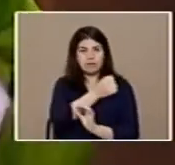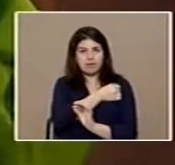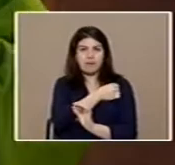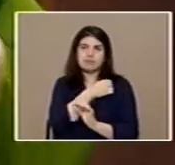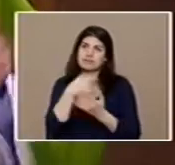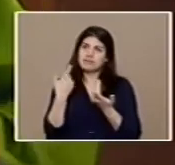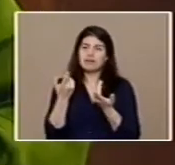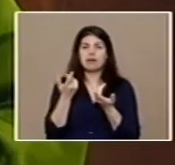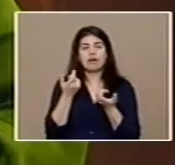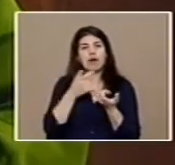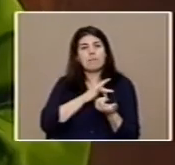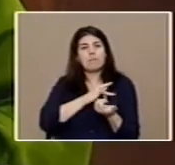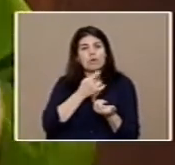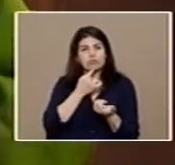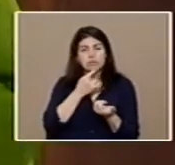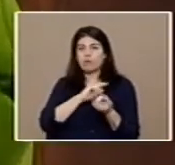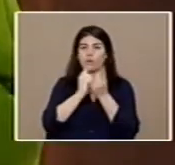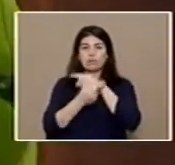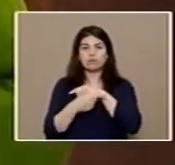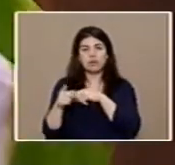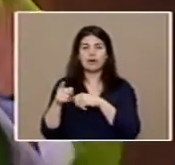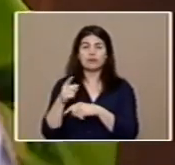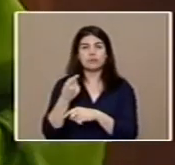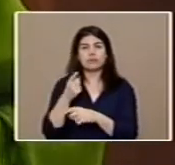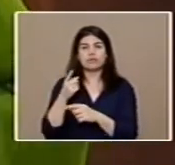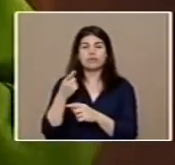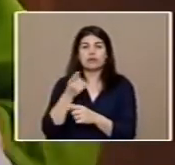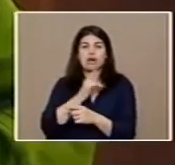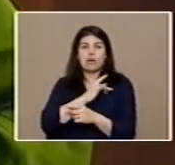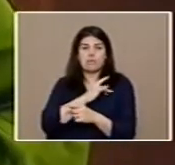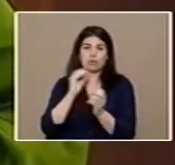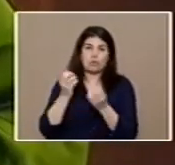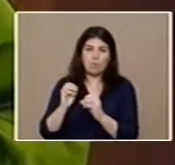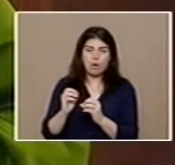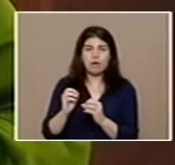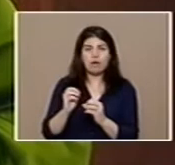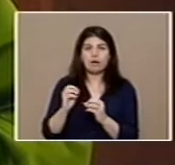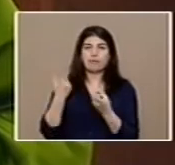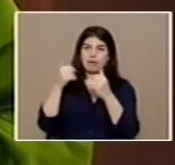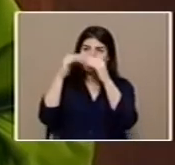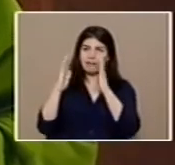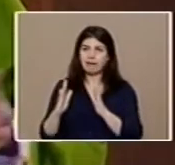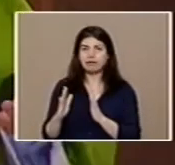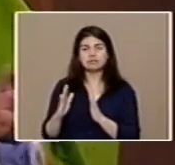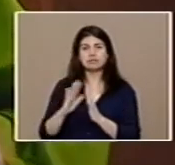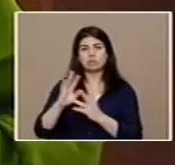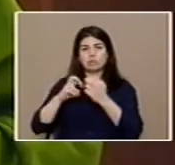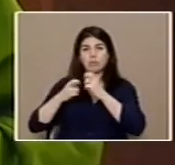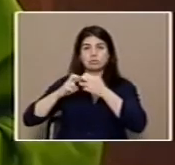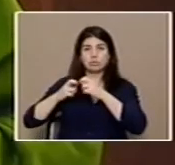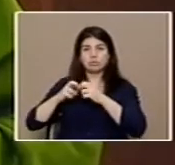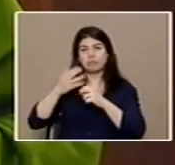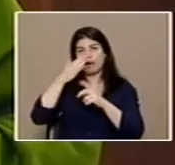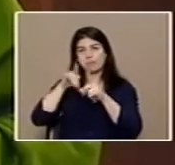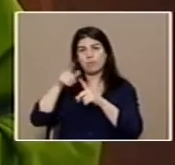construído um lá que é o inferno e por isso que Deus resolver o problema da folga mais fácil e este que Jesus